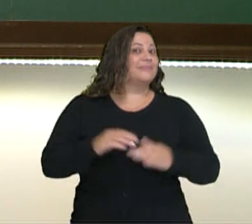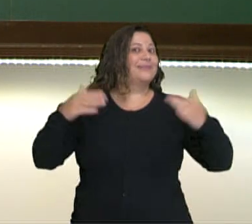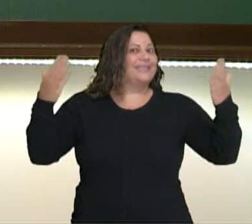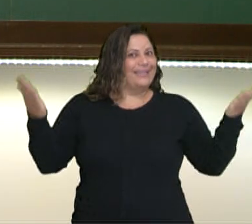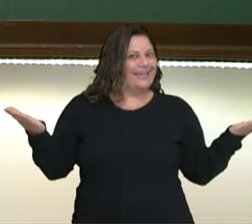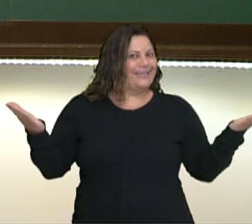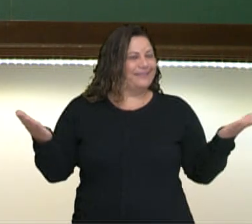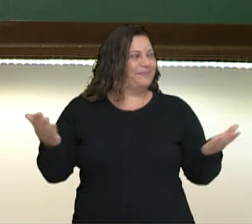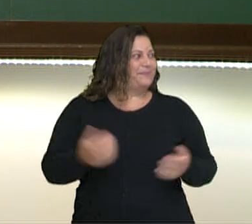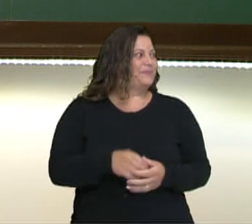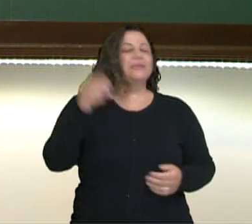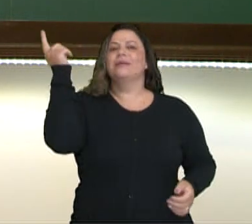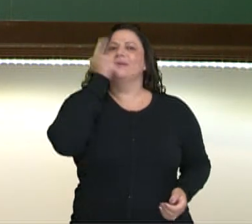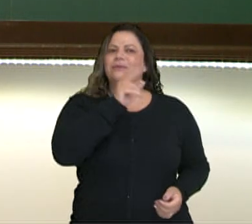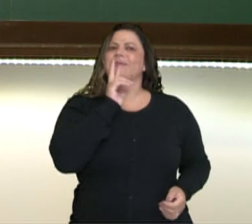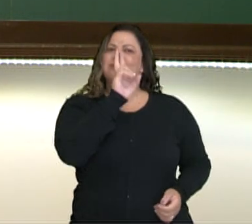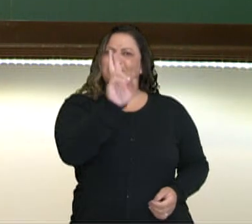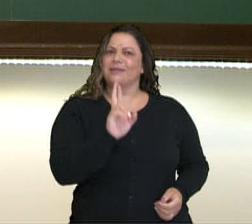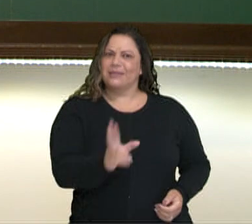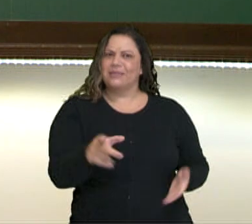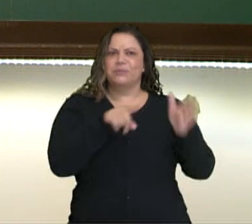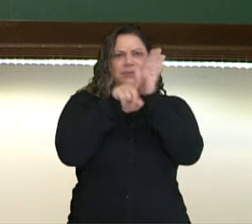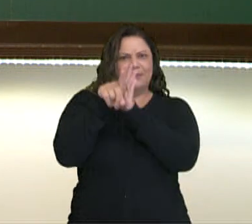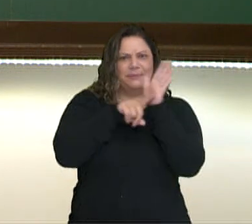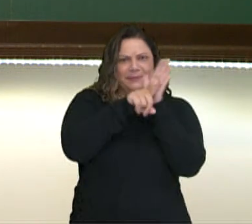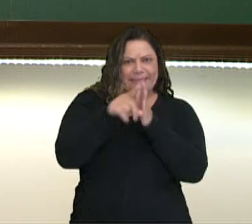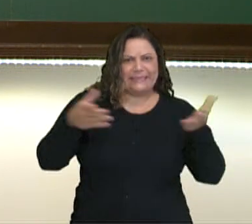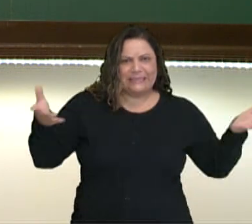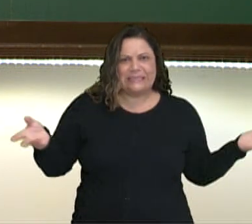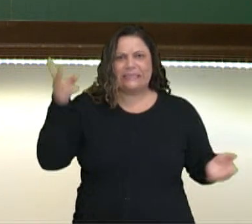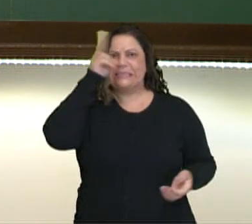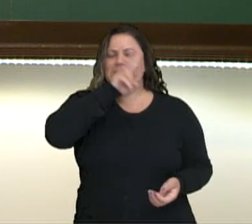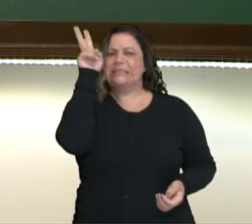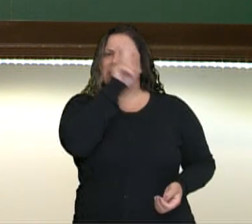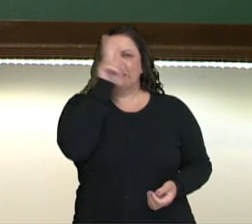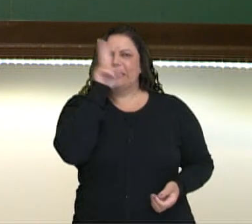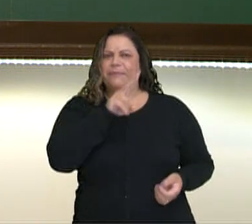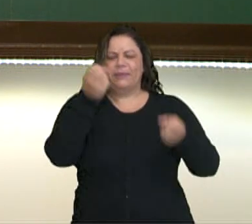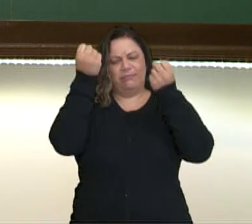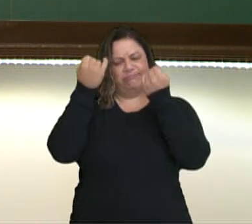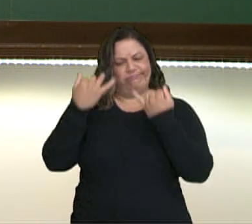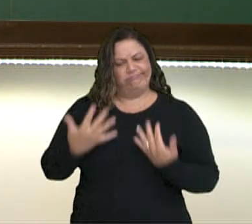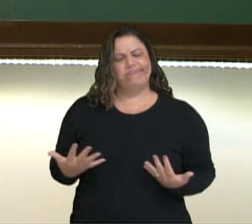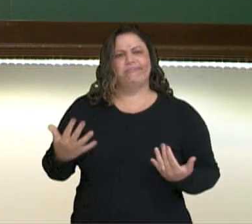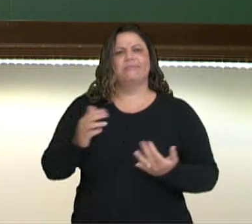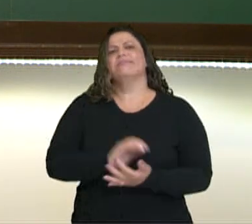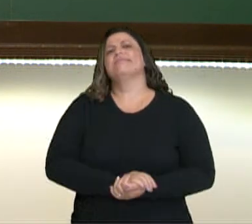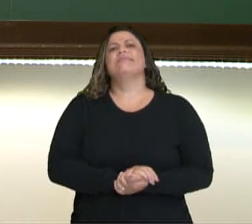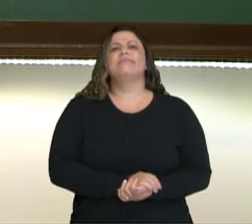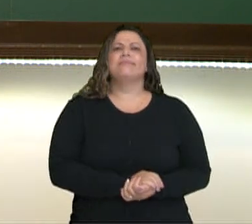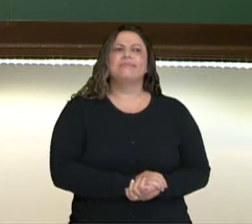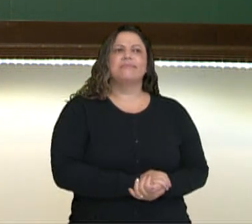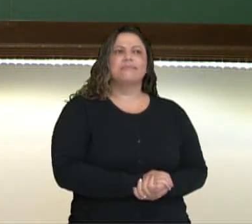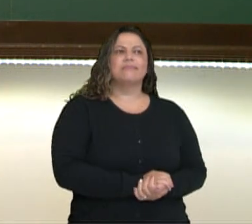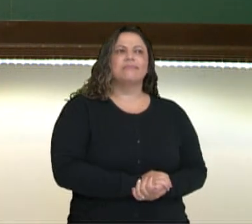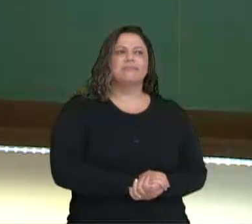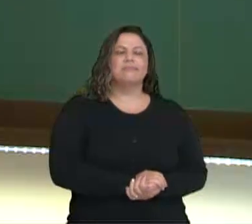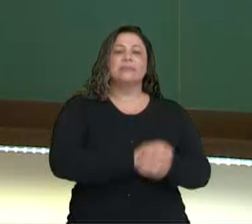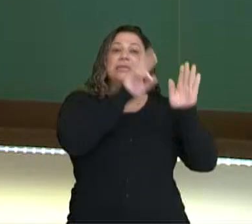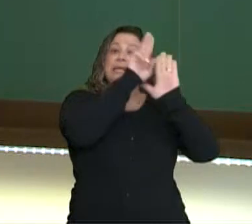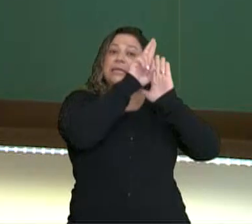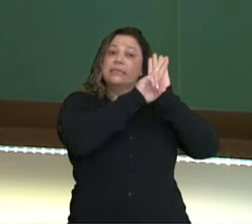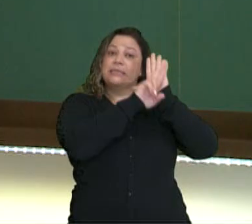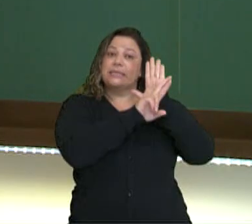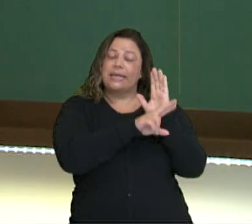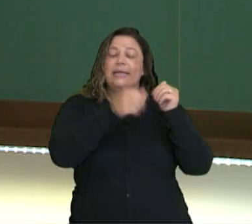E aí, pessoal, conseguiram responder? Pesquisaram? Lembraram o que eu falei? Vamos lá. As regras do